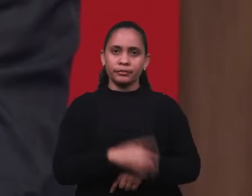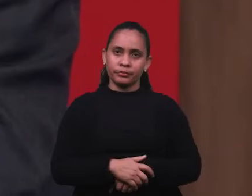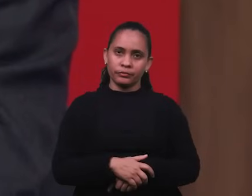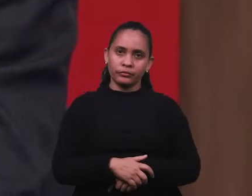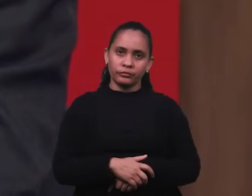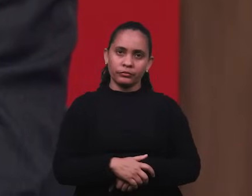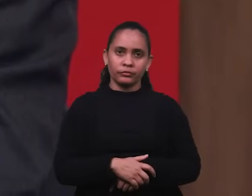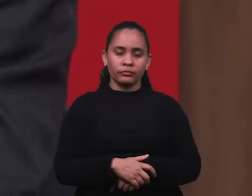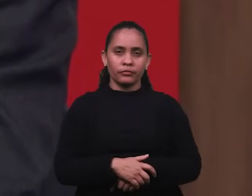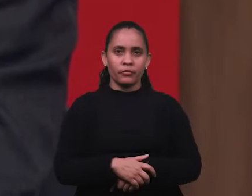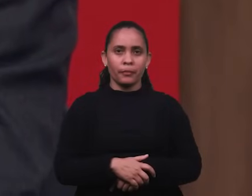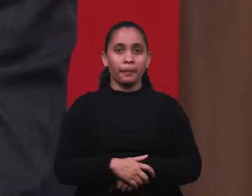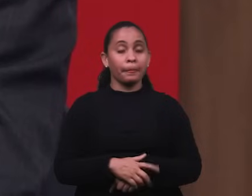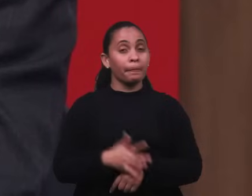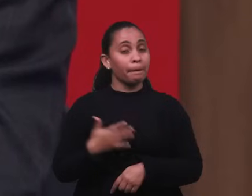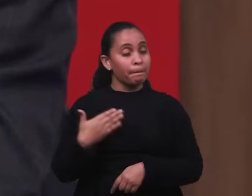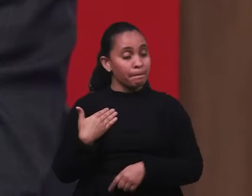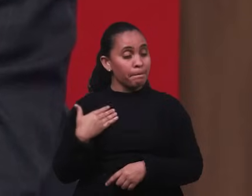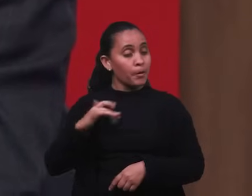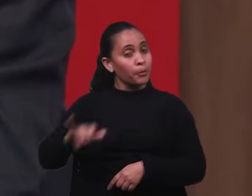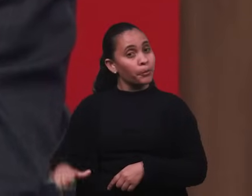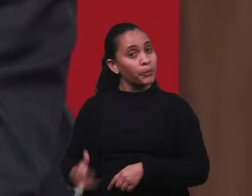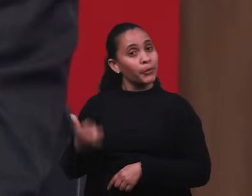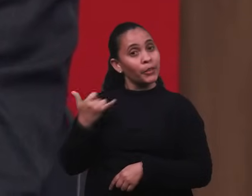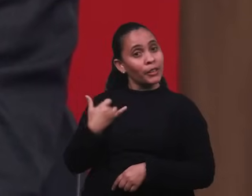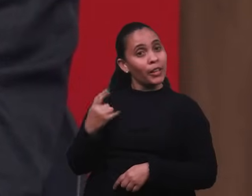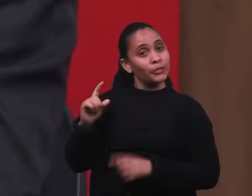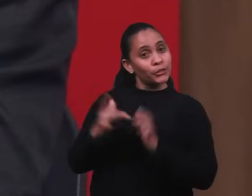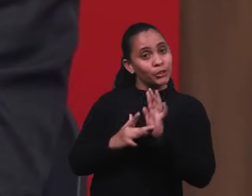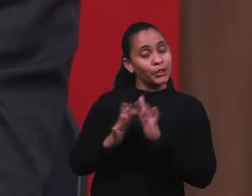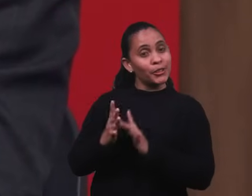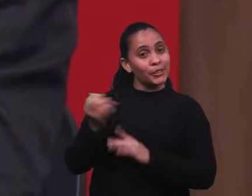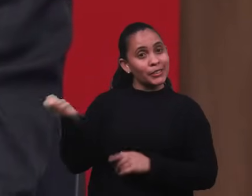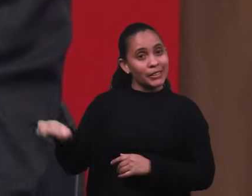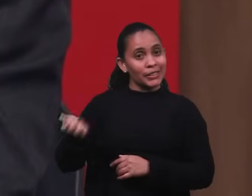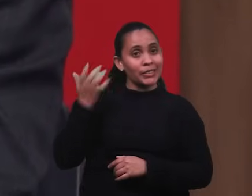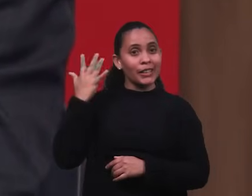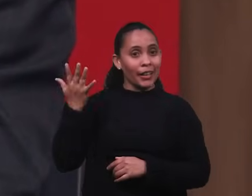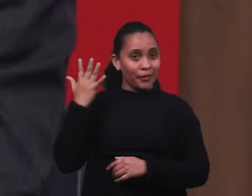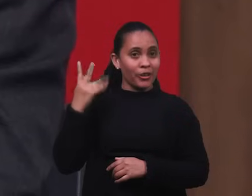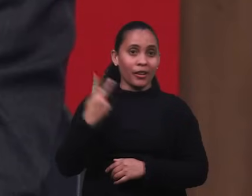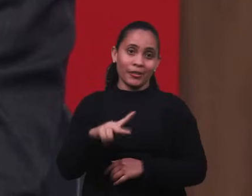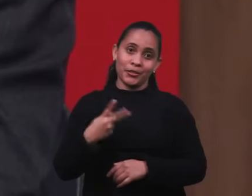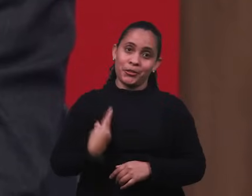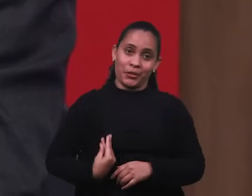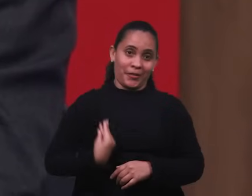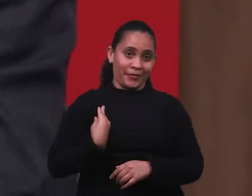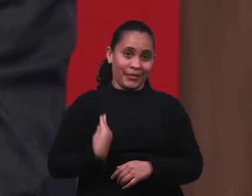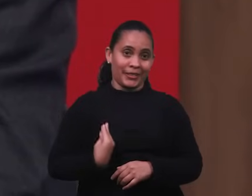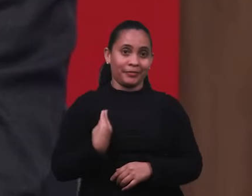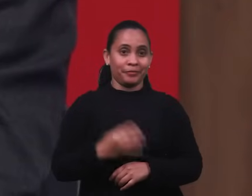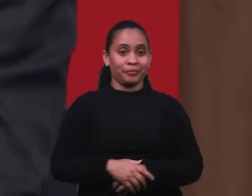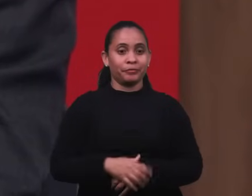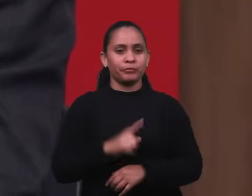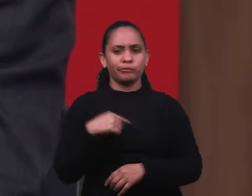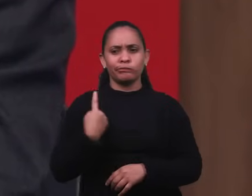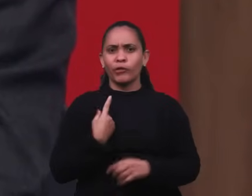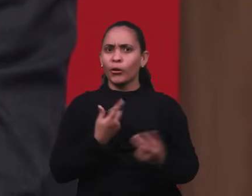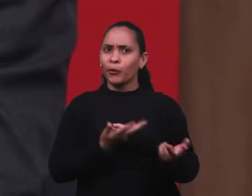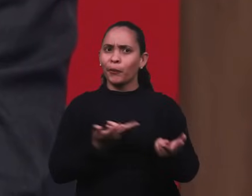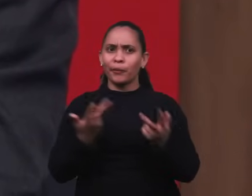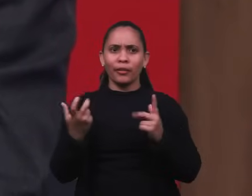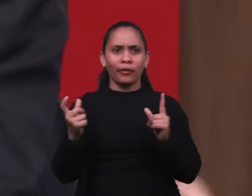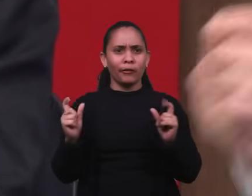Natanael, e ali foi uma oportunidade para Jesus se revelar à sua vida, né? Então nós